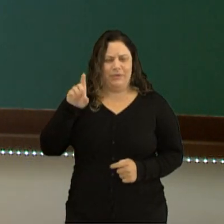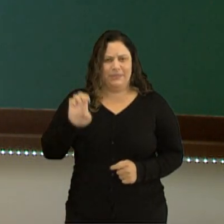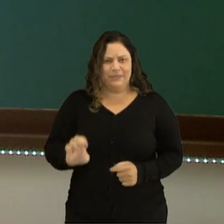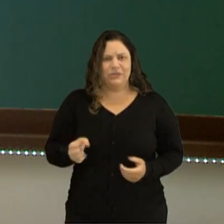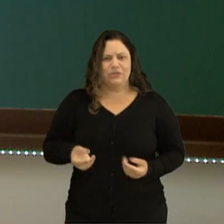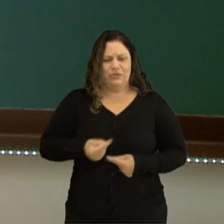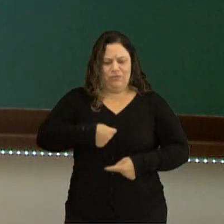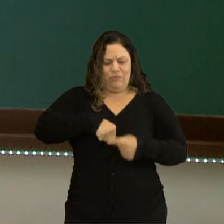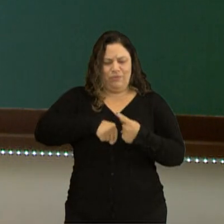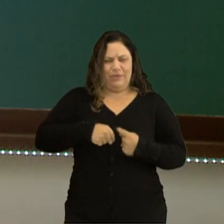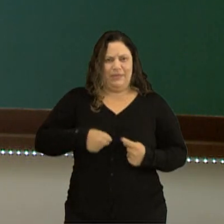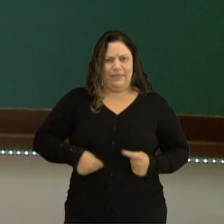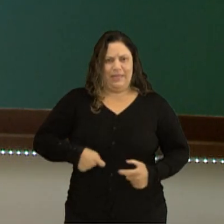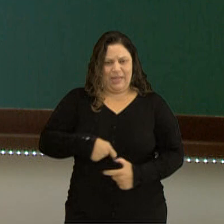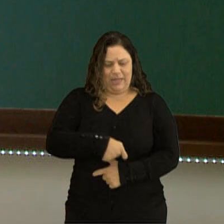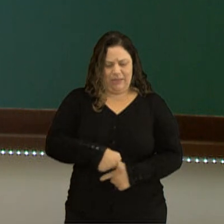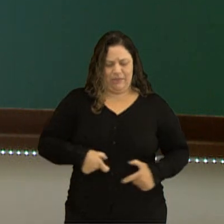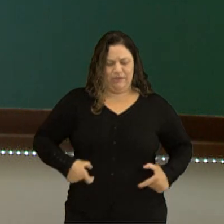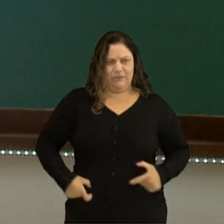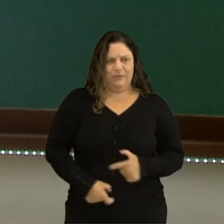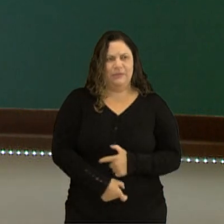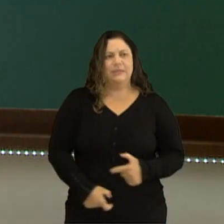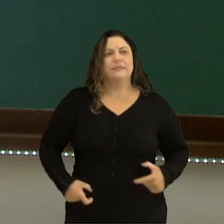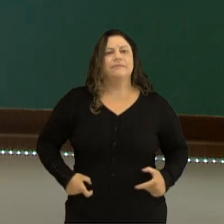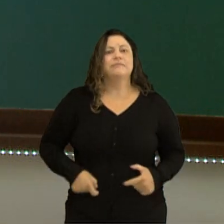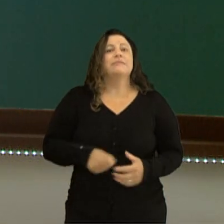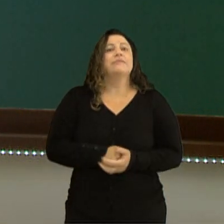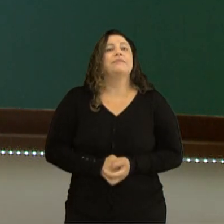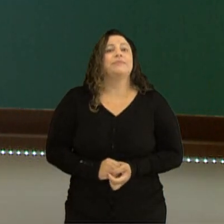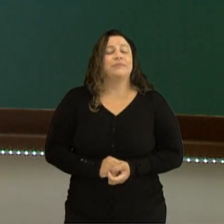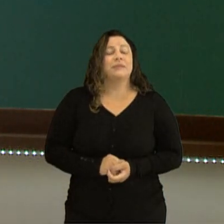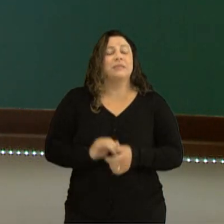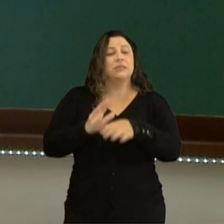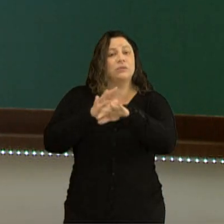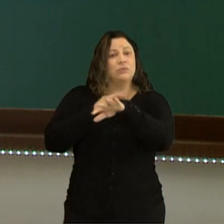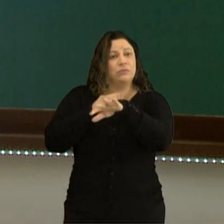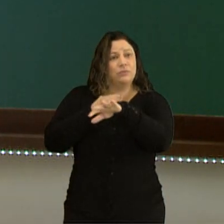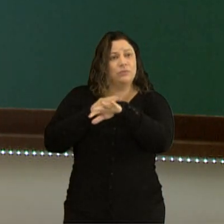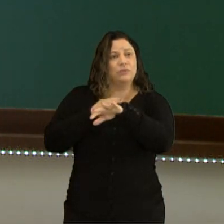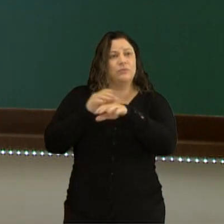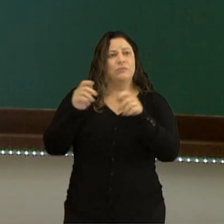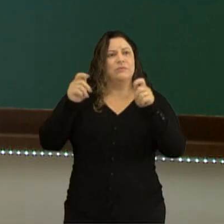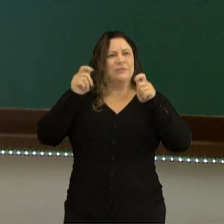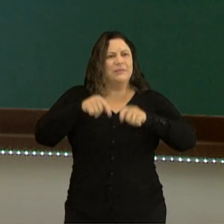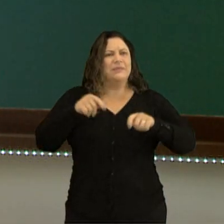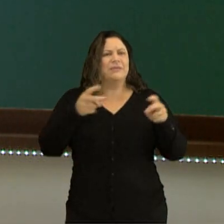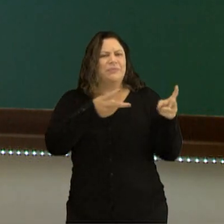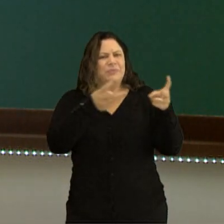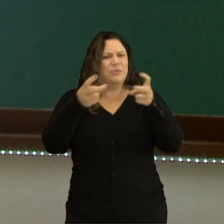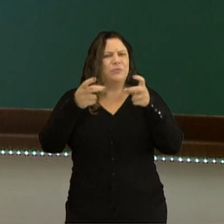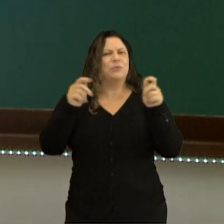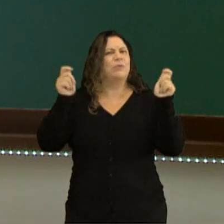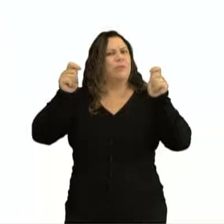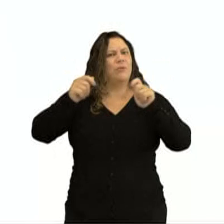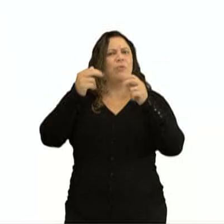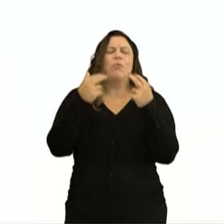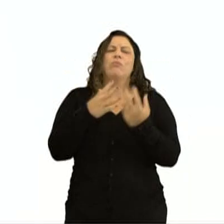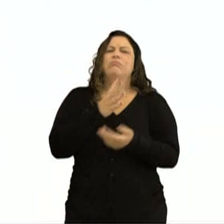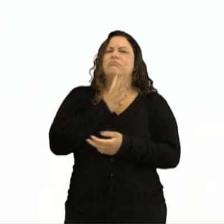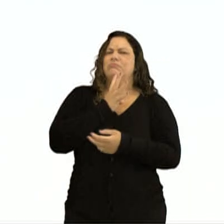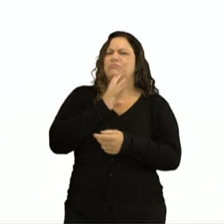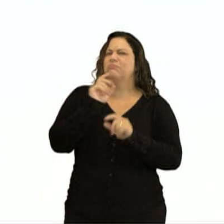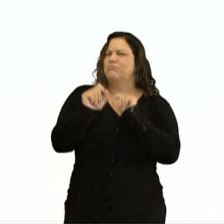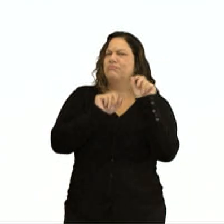do intestino. É uma infecção causada pelo parasita lumbricoide, popularmente conhecido como